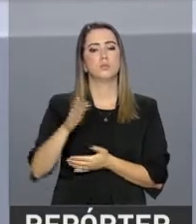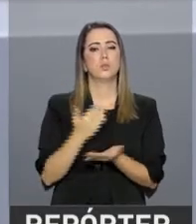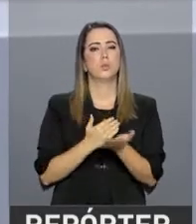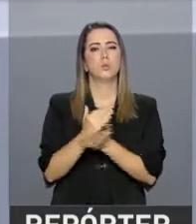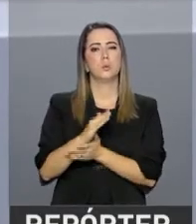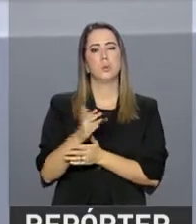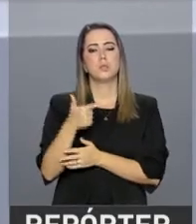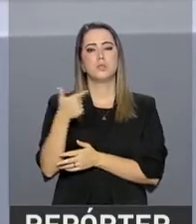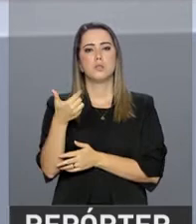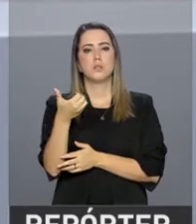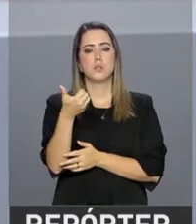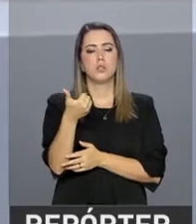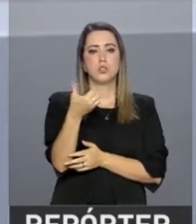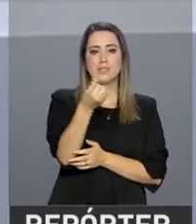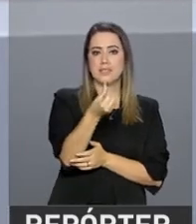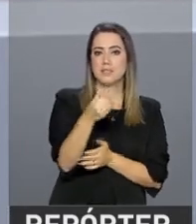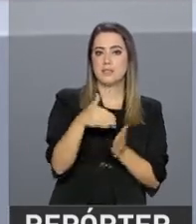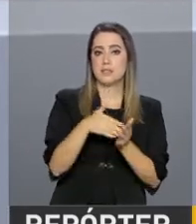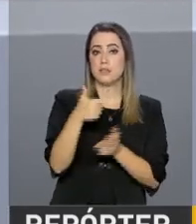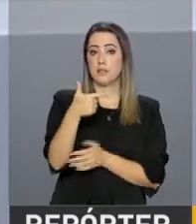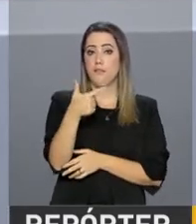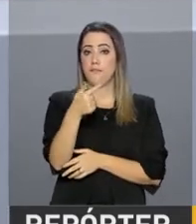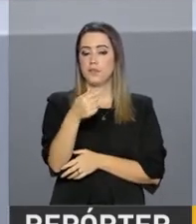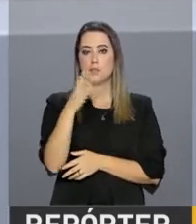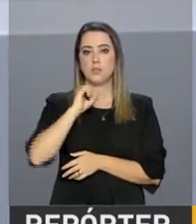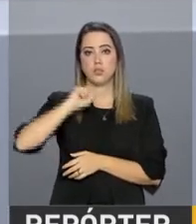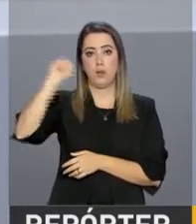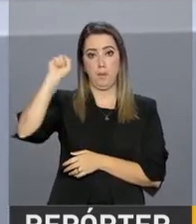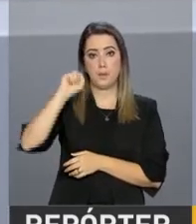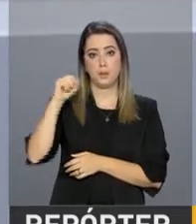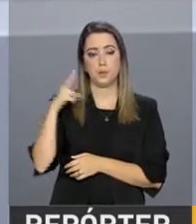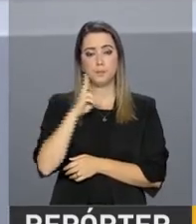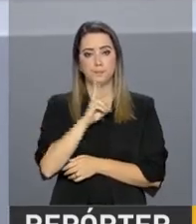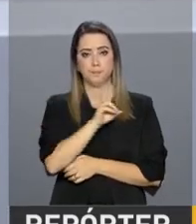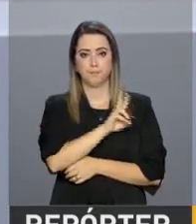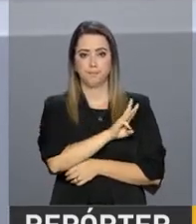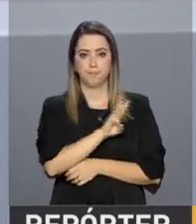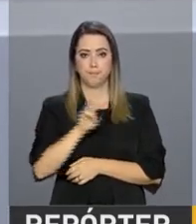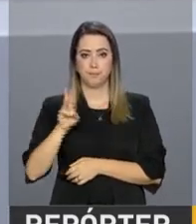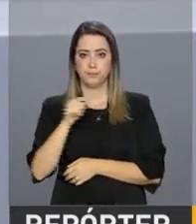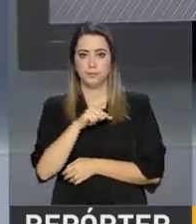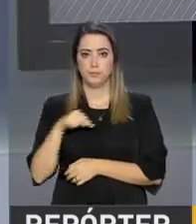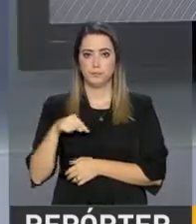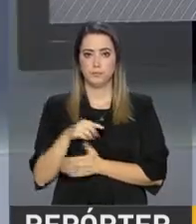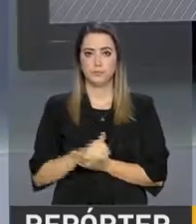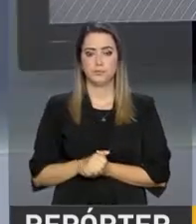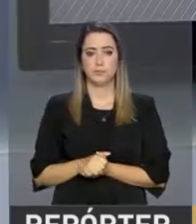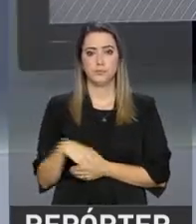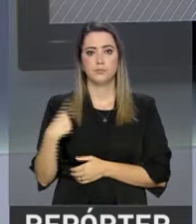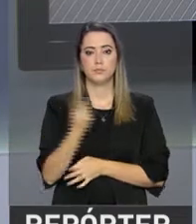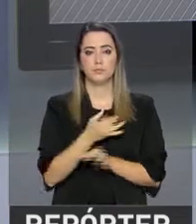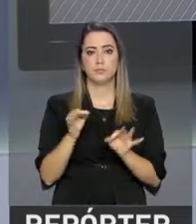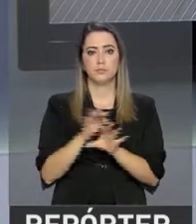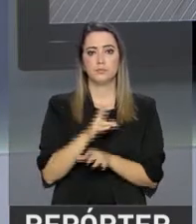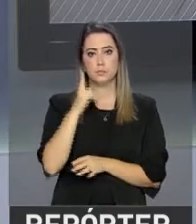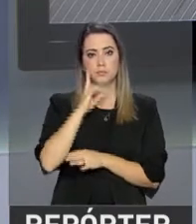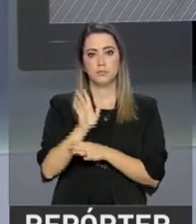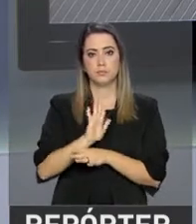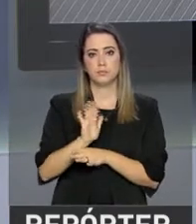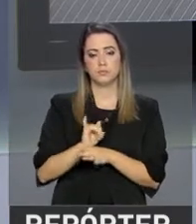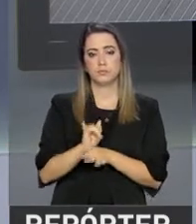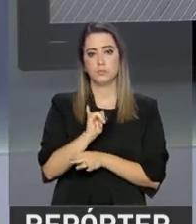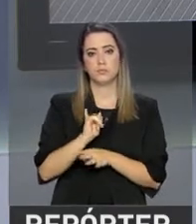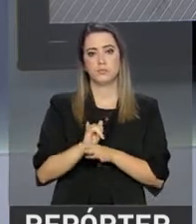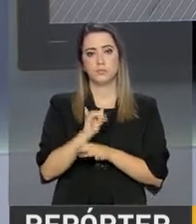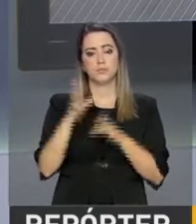feitas entre os dias 16 e 27 de abril pelo site que aparece na tela nós ficamos por aqui você pode rever